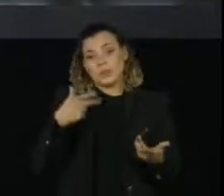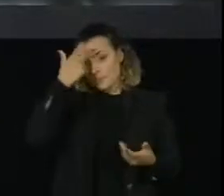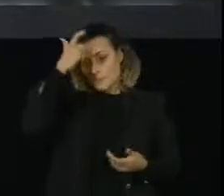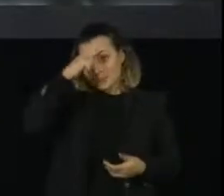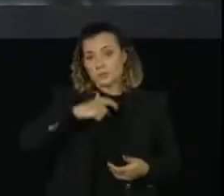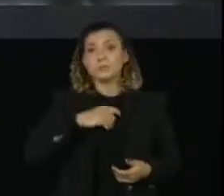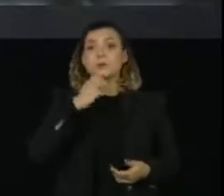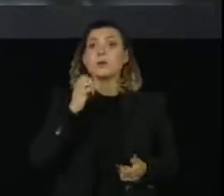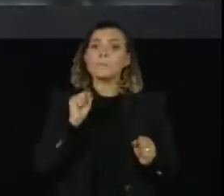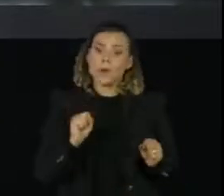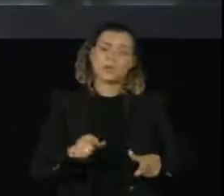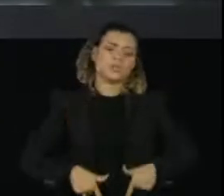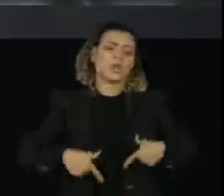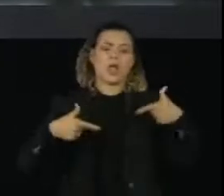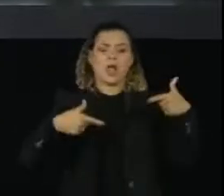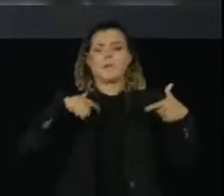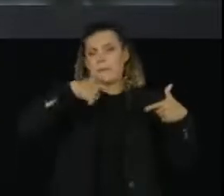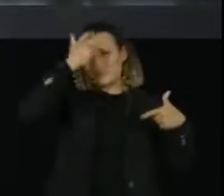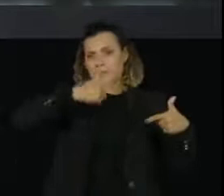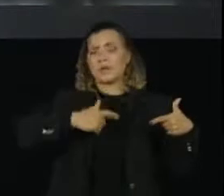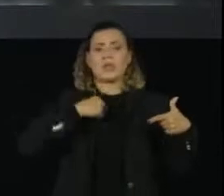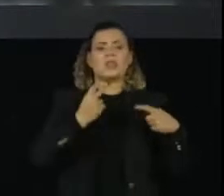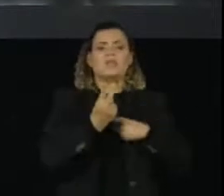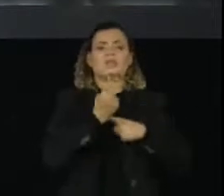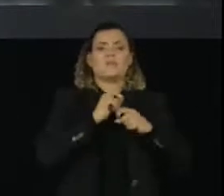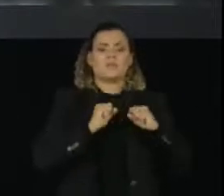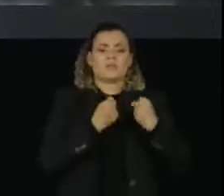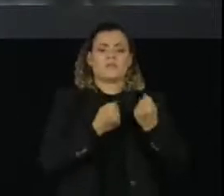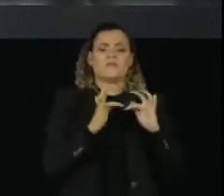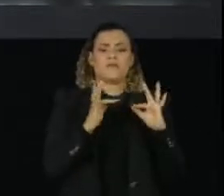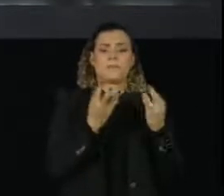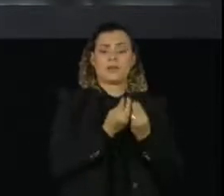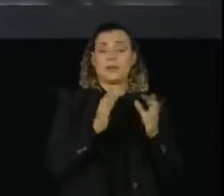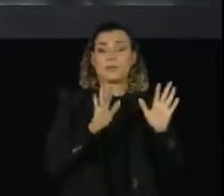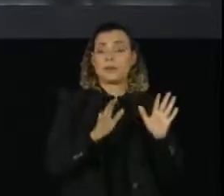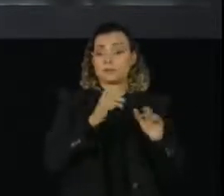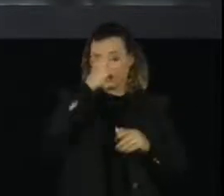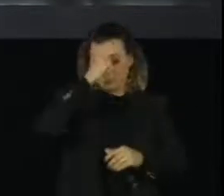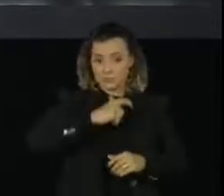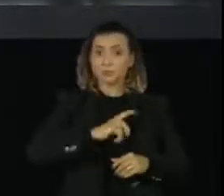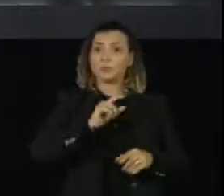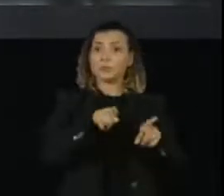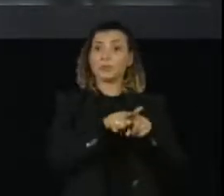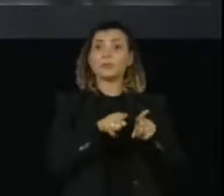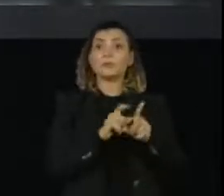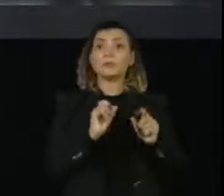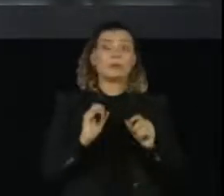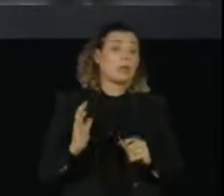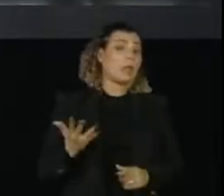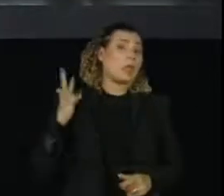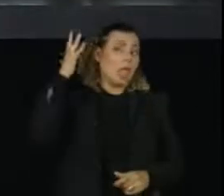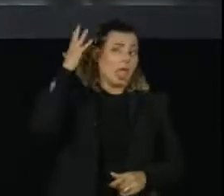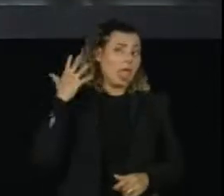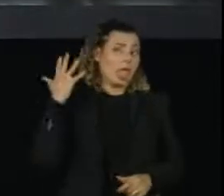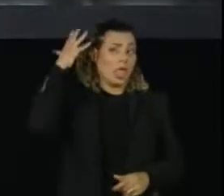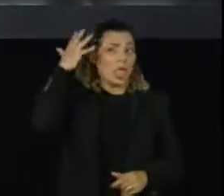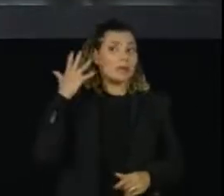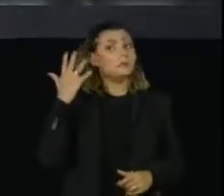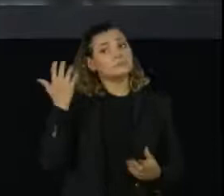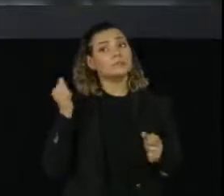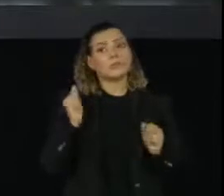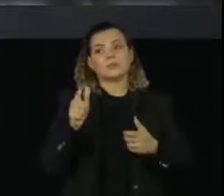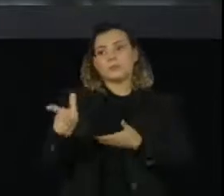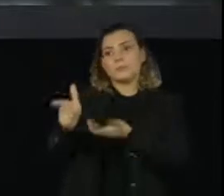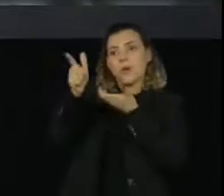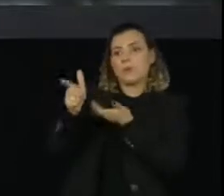ele pode ter uma arma, afinal de contas ele quer defender sua família, mas o cidadão de bem é cidadão de bem até deixar de ser, até disparar e matar